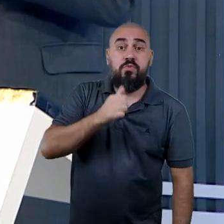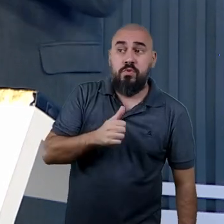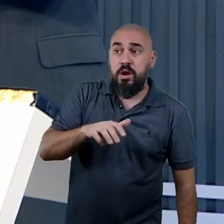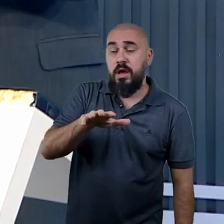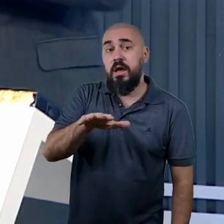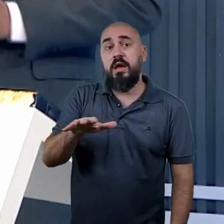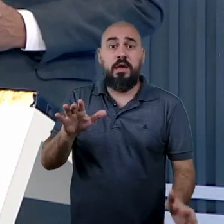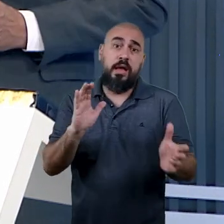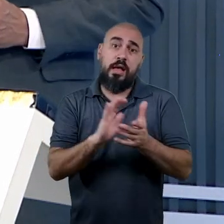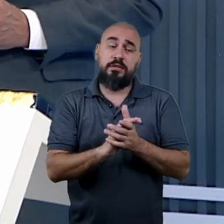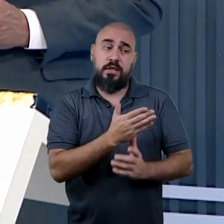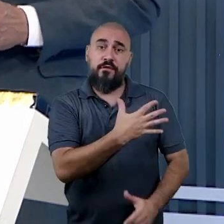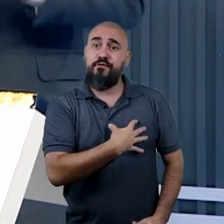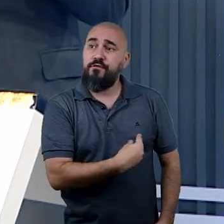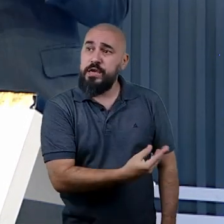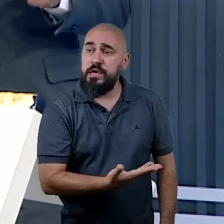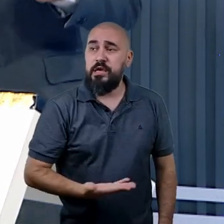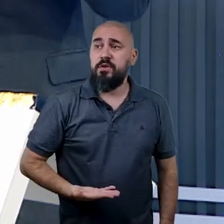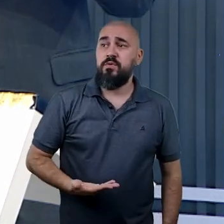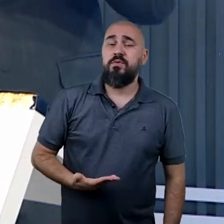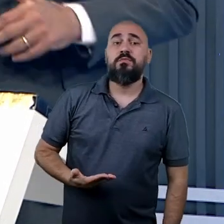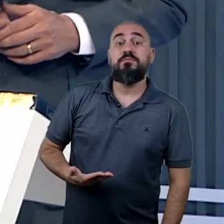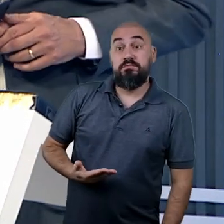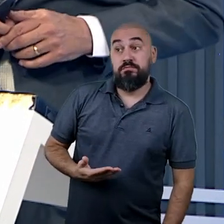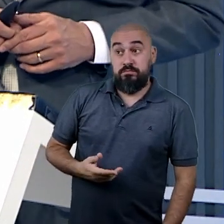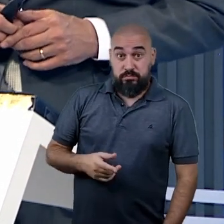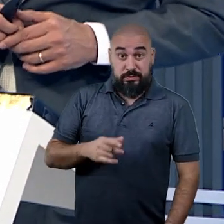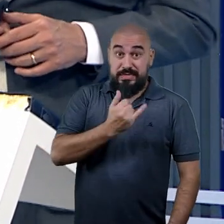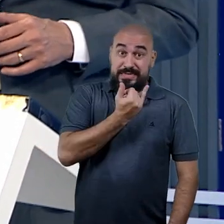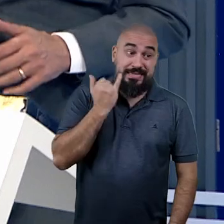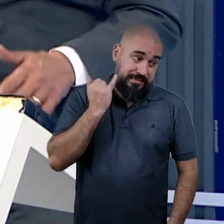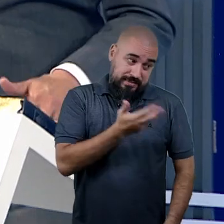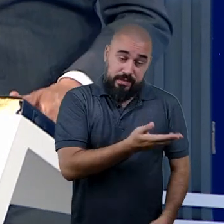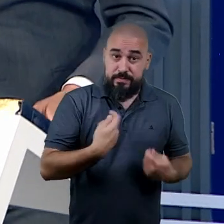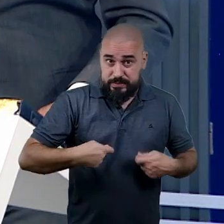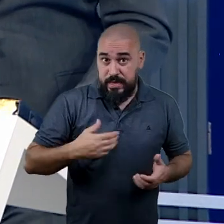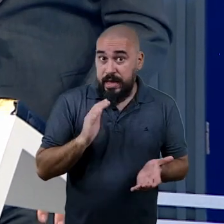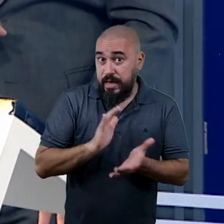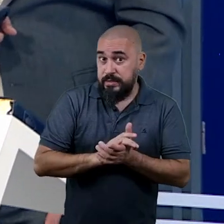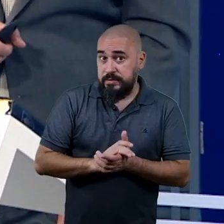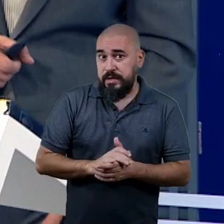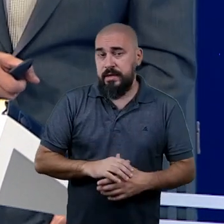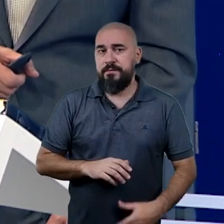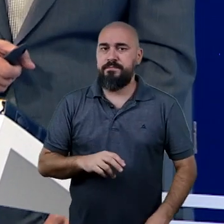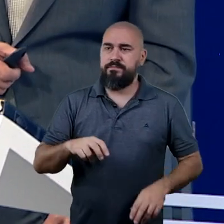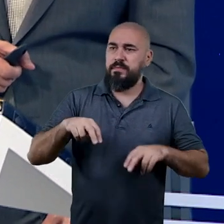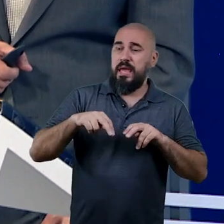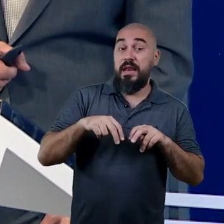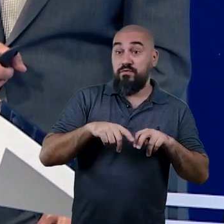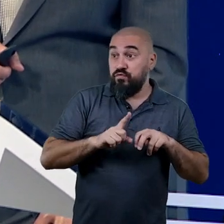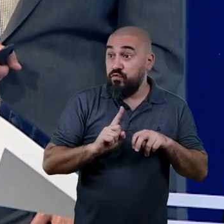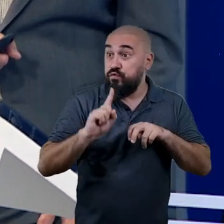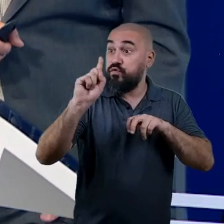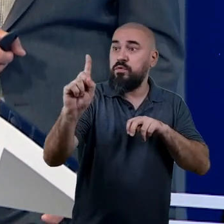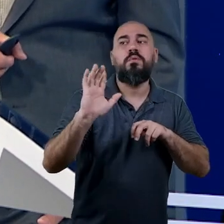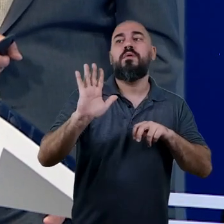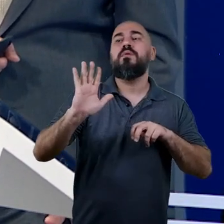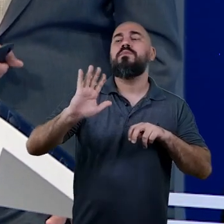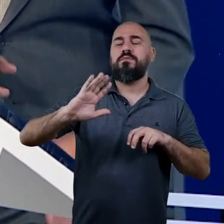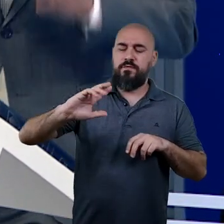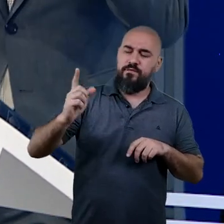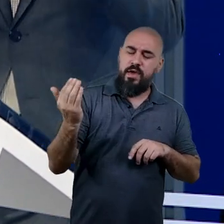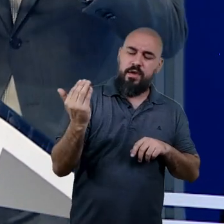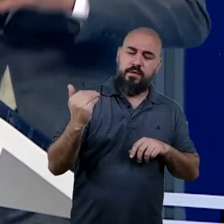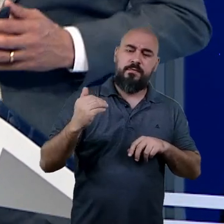fosse buscar uma esposa. E antes que ele saísse, Abraão pediu que ele colocasse a mão sobre a coxa. Era uma